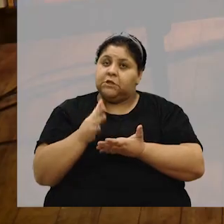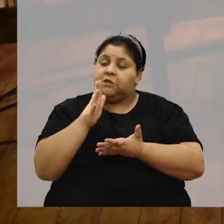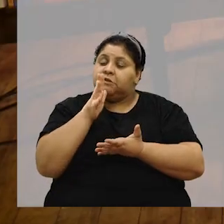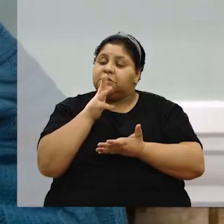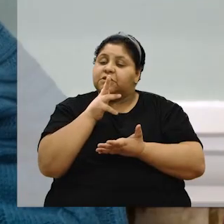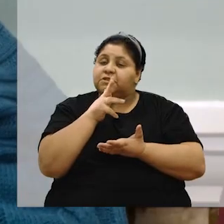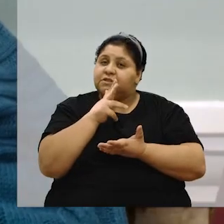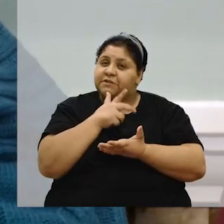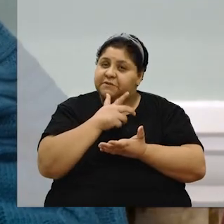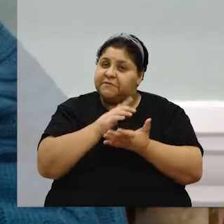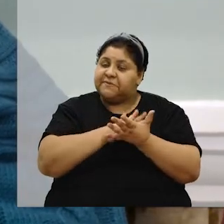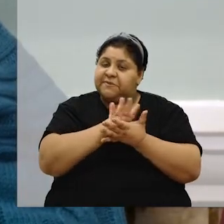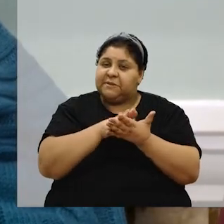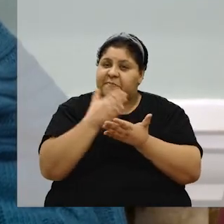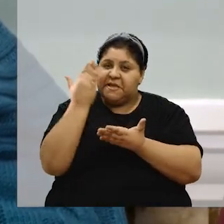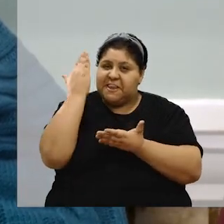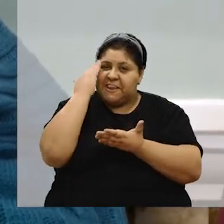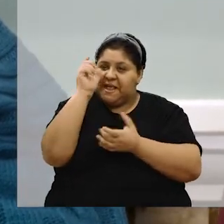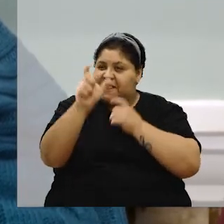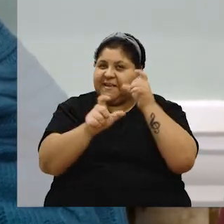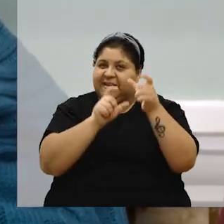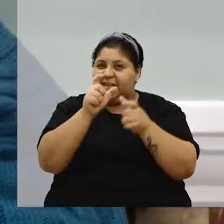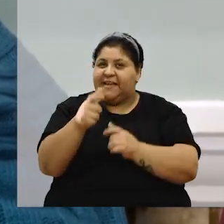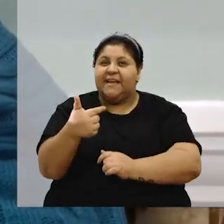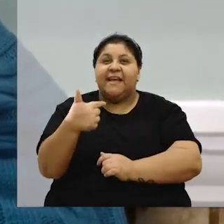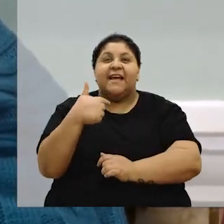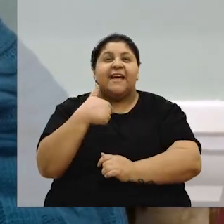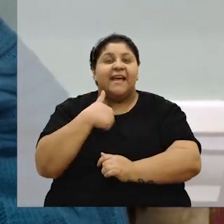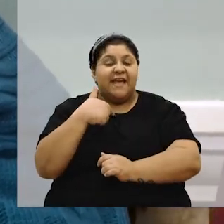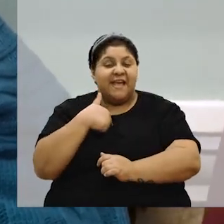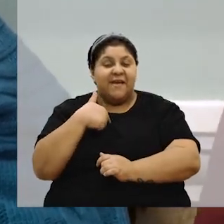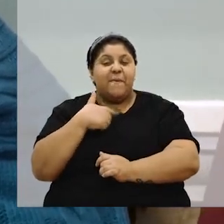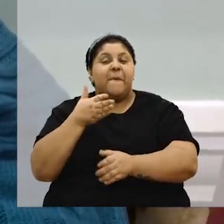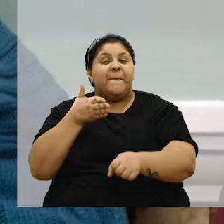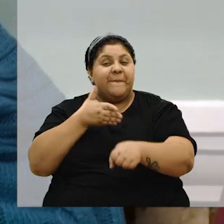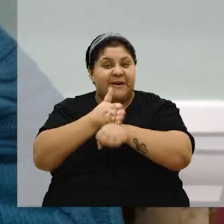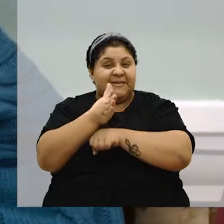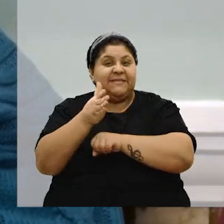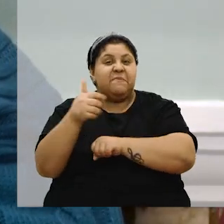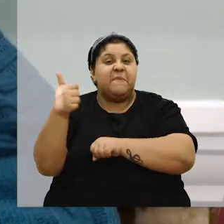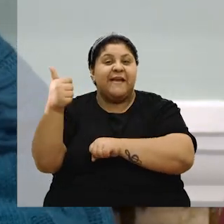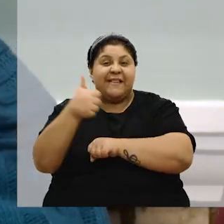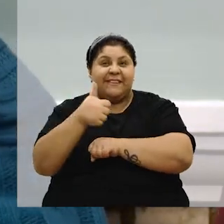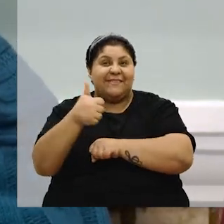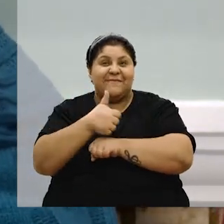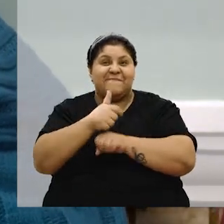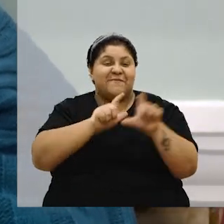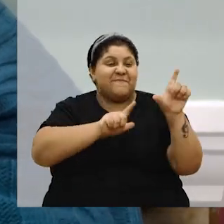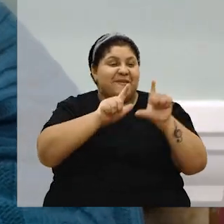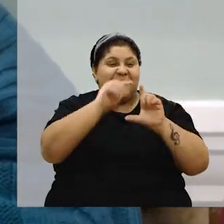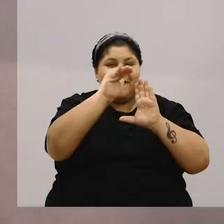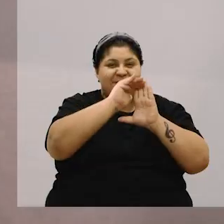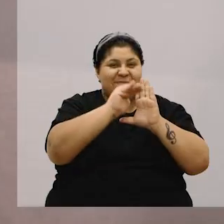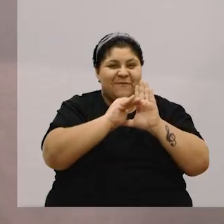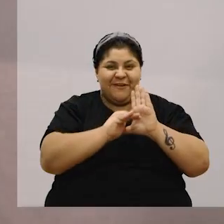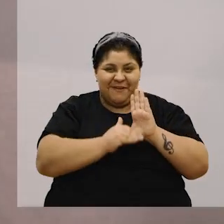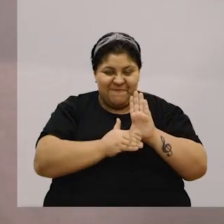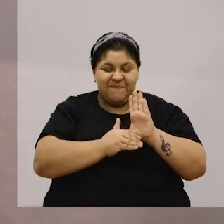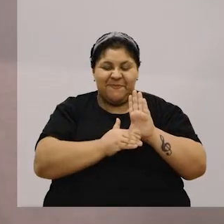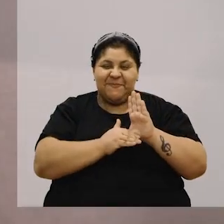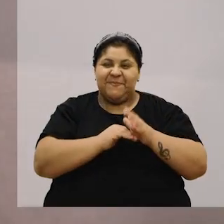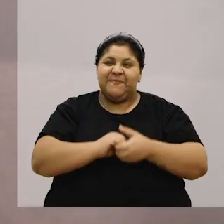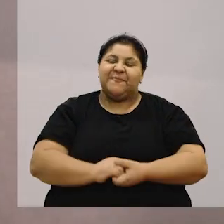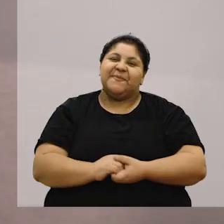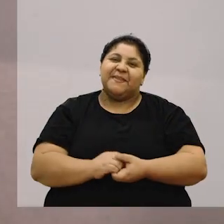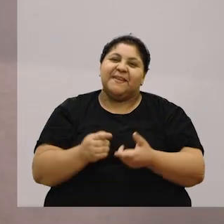chegou devagarinho, ninguém sabia nada. Eu estive no primeiro programa, eu não era nada, continuo não